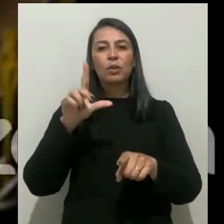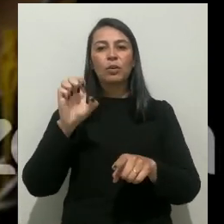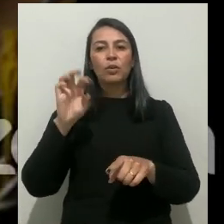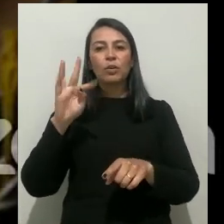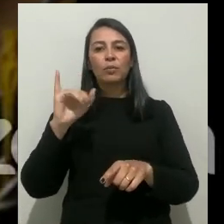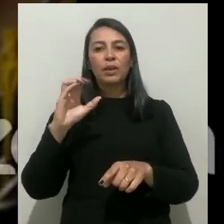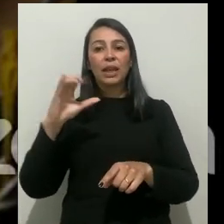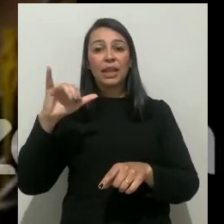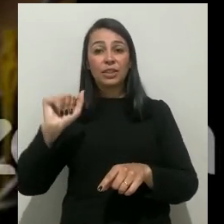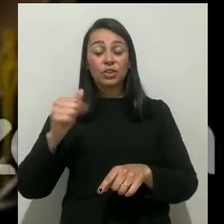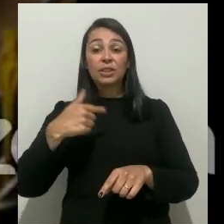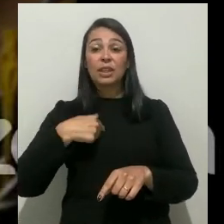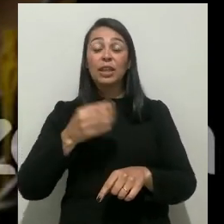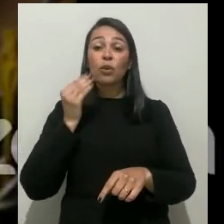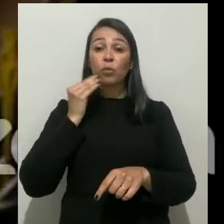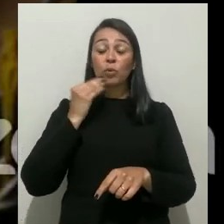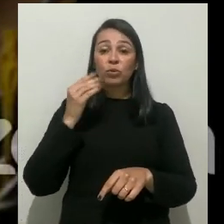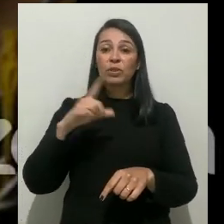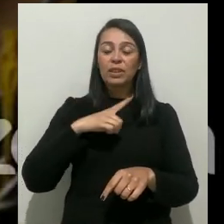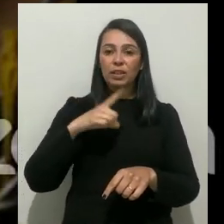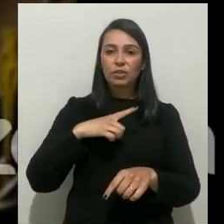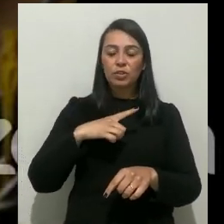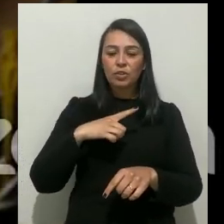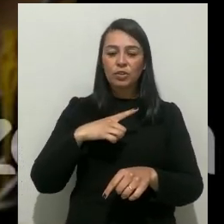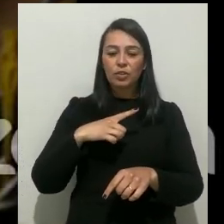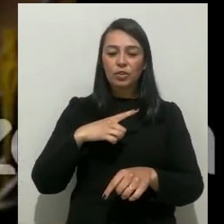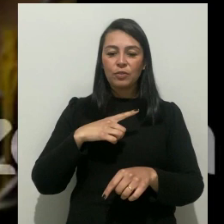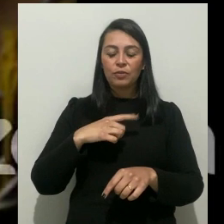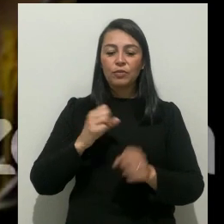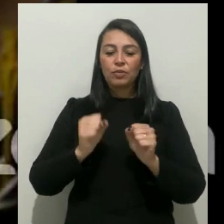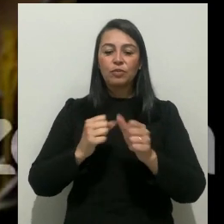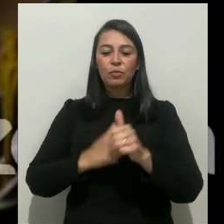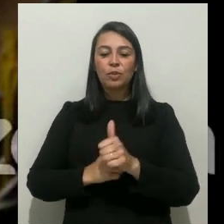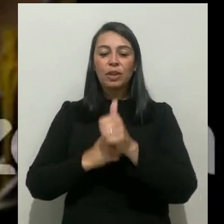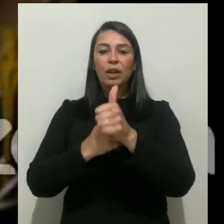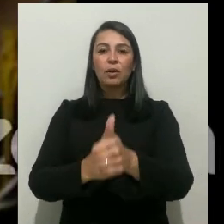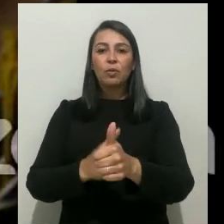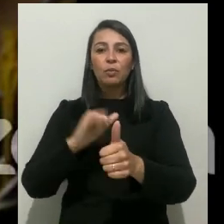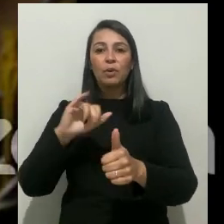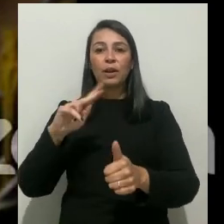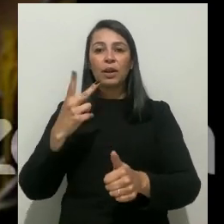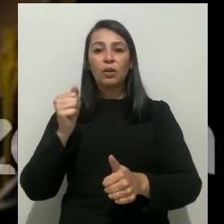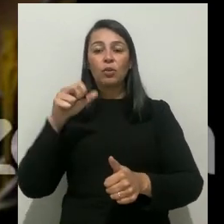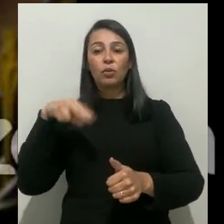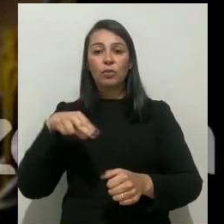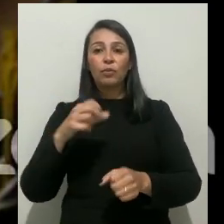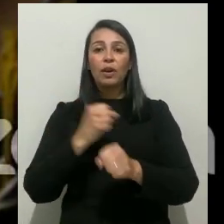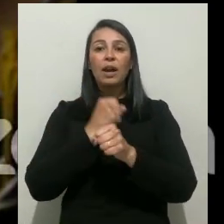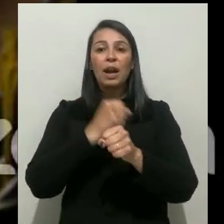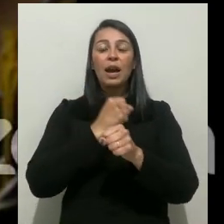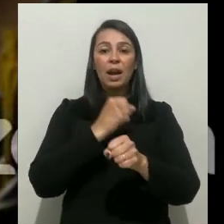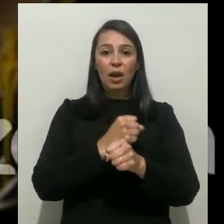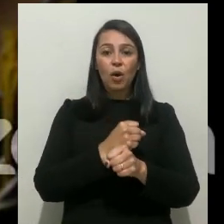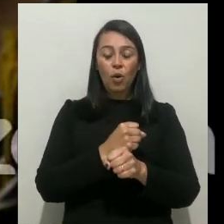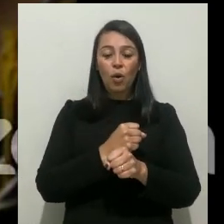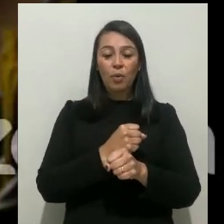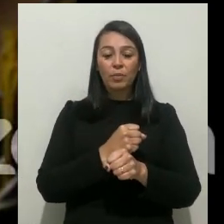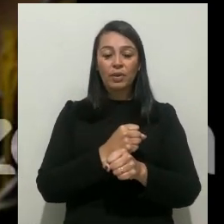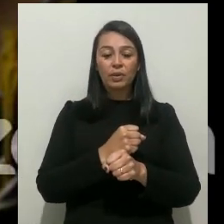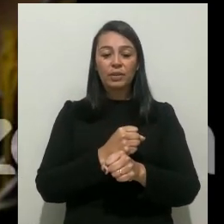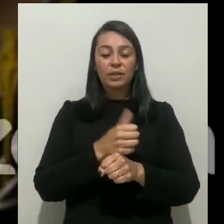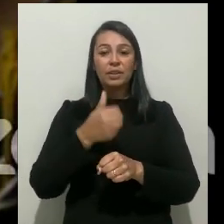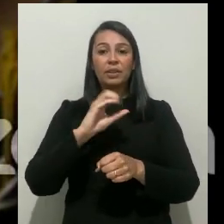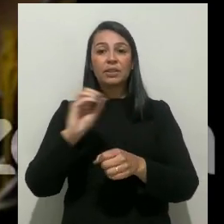oportunidade, nesse momento, durante o mestrado, acompanhar pelo IFAM a obra de fechar de 100 anos do Municipal do